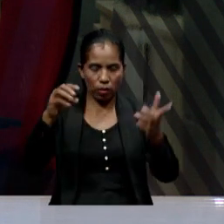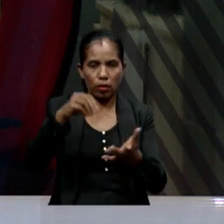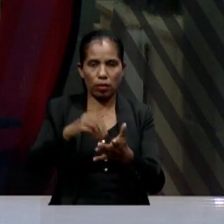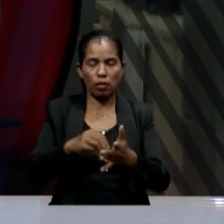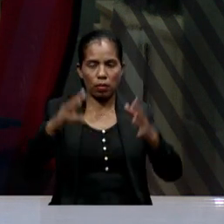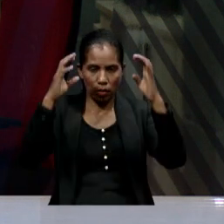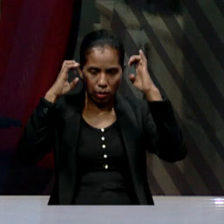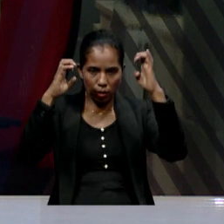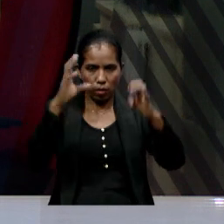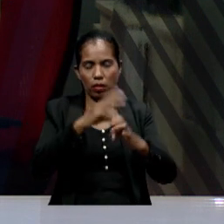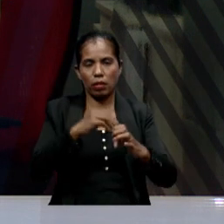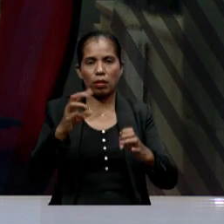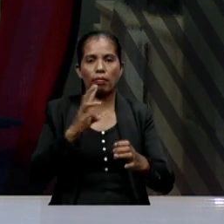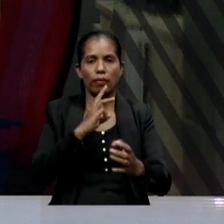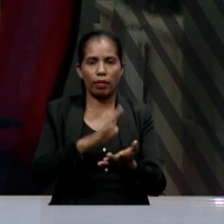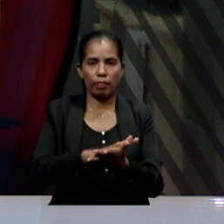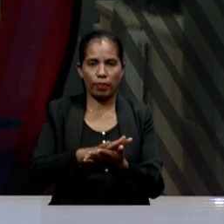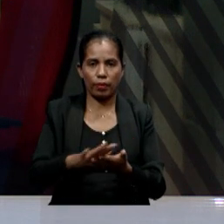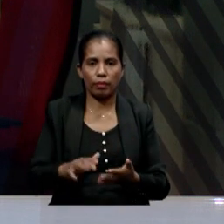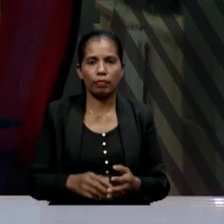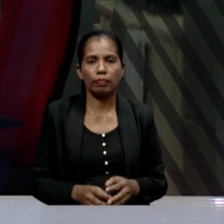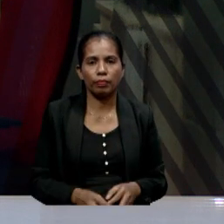setor educação no BEMOS.